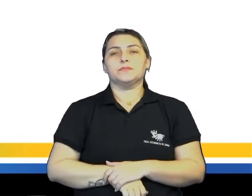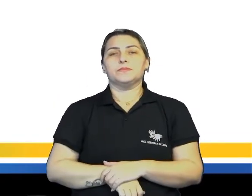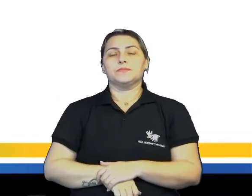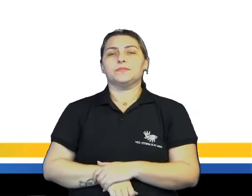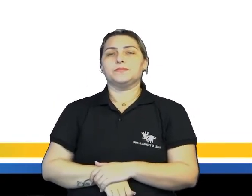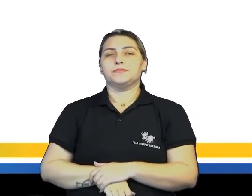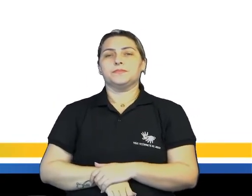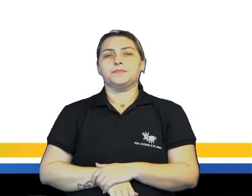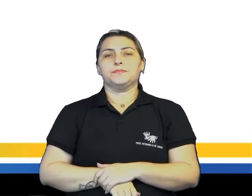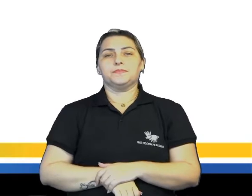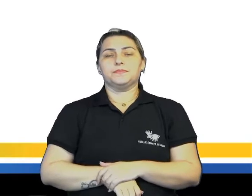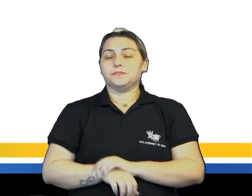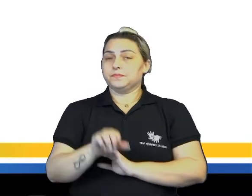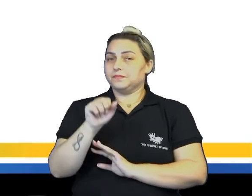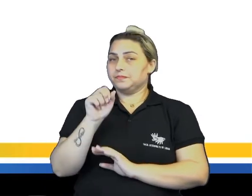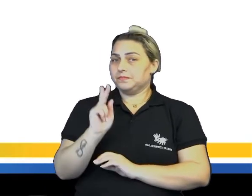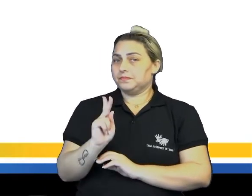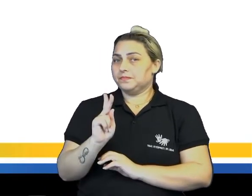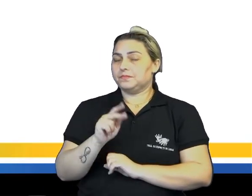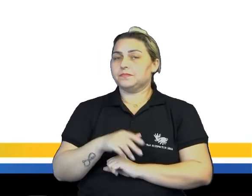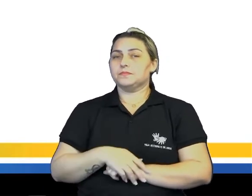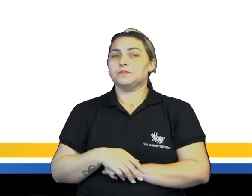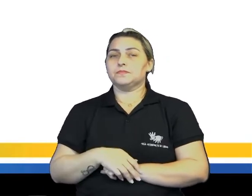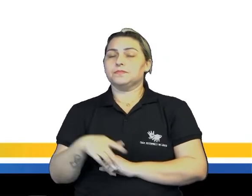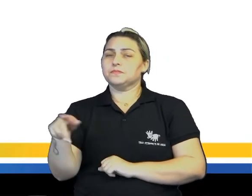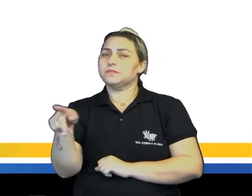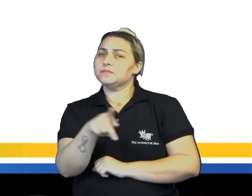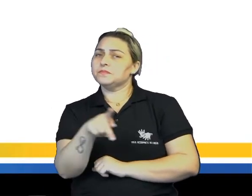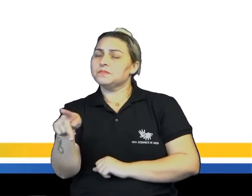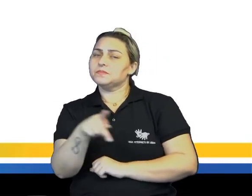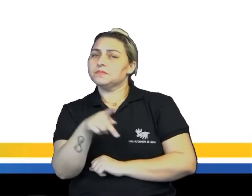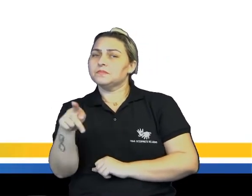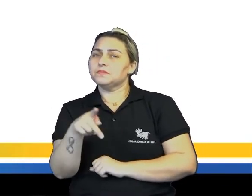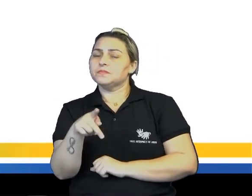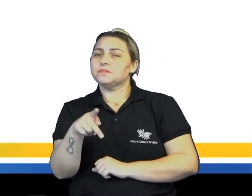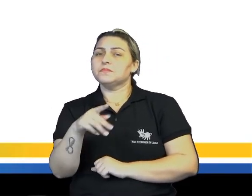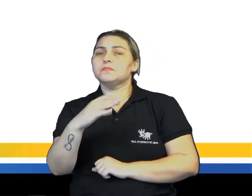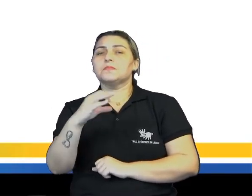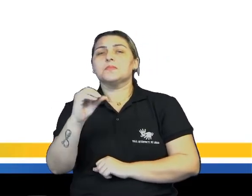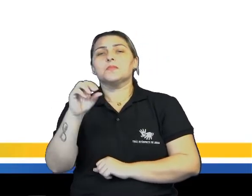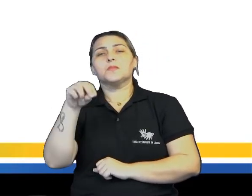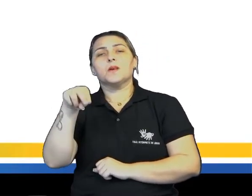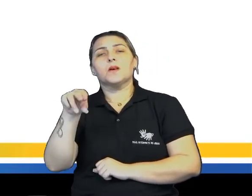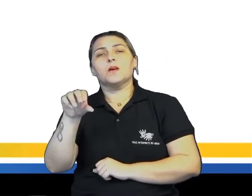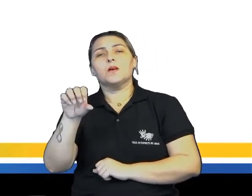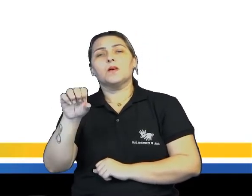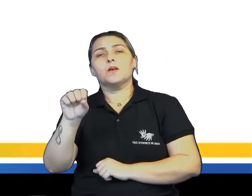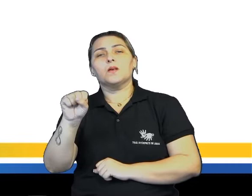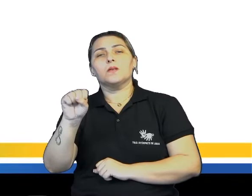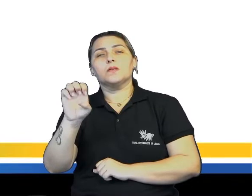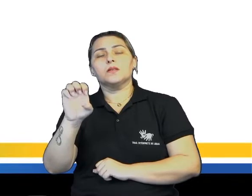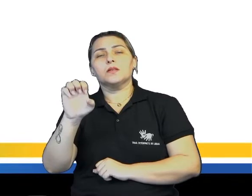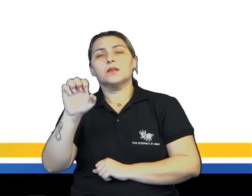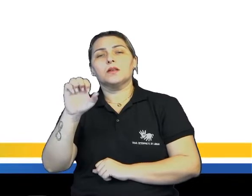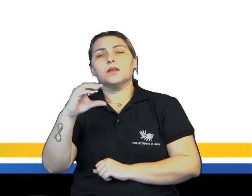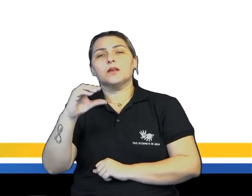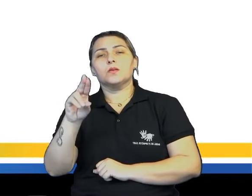número 6. Ok? Professor, e os consecutivos? Gente,